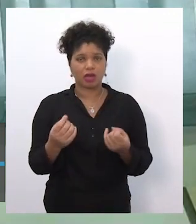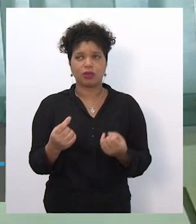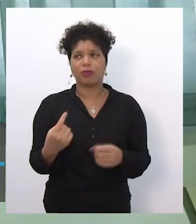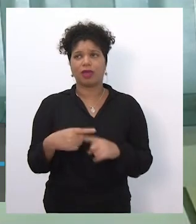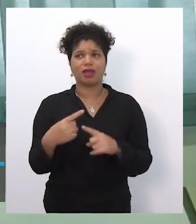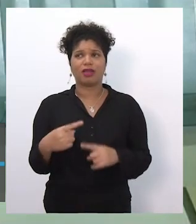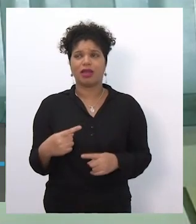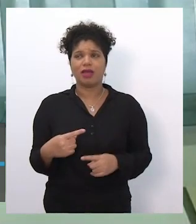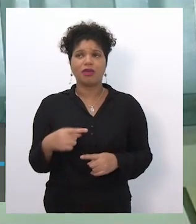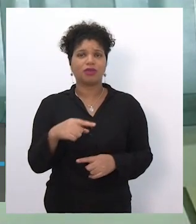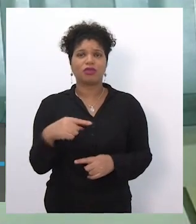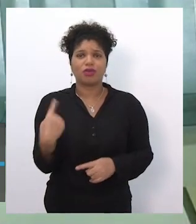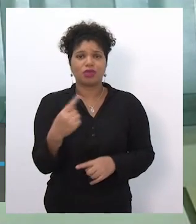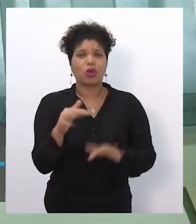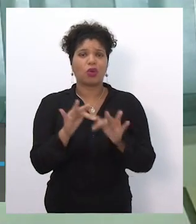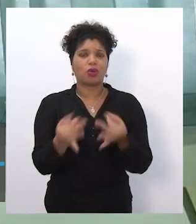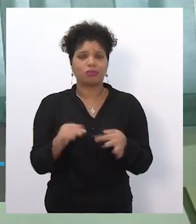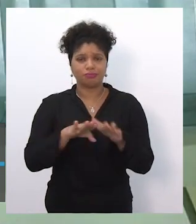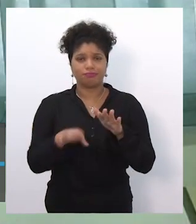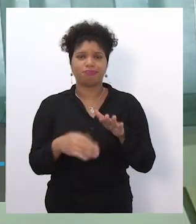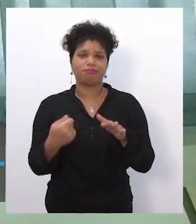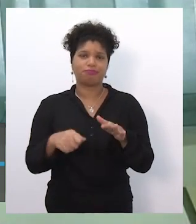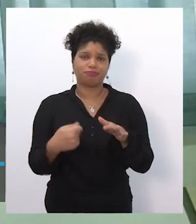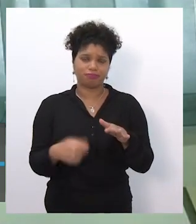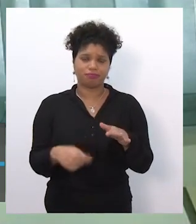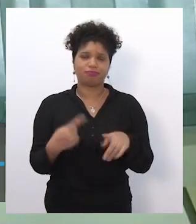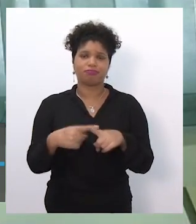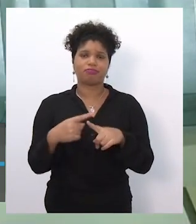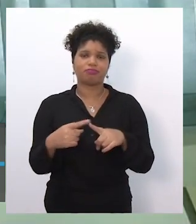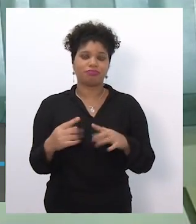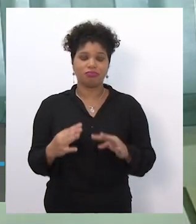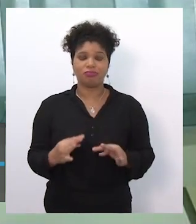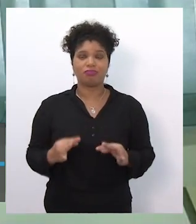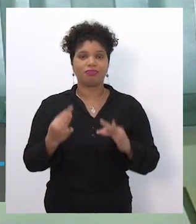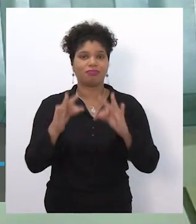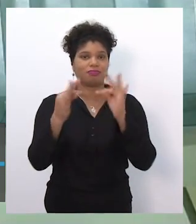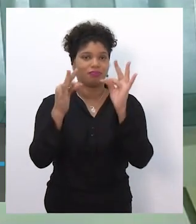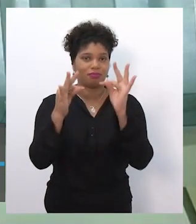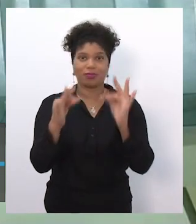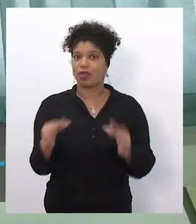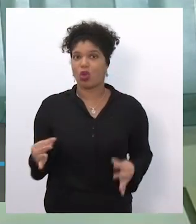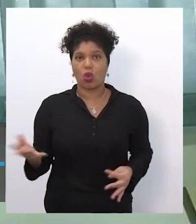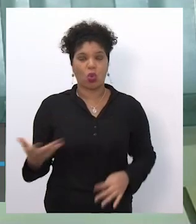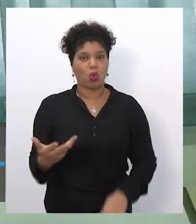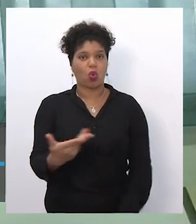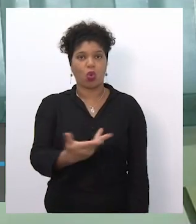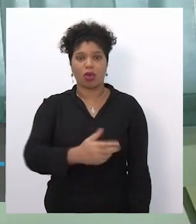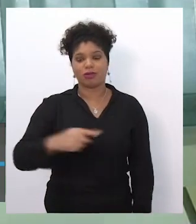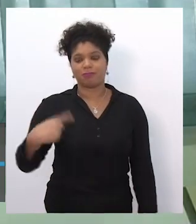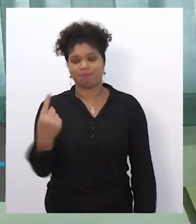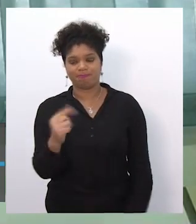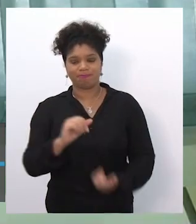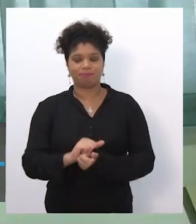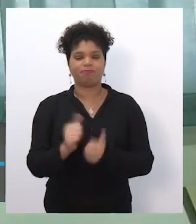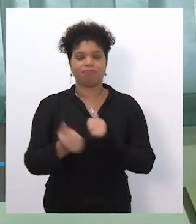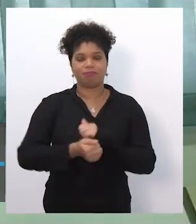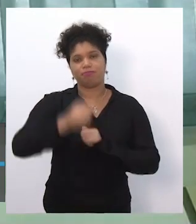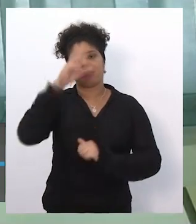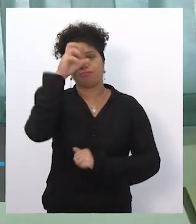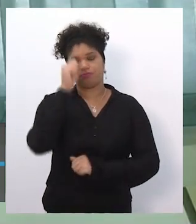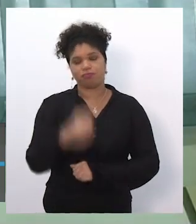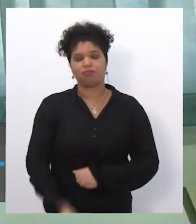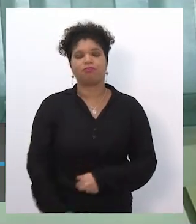sabemos tudo, né, a evolução tecnológica ela é muito rápida e sempre que possível nós também estamos